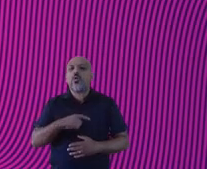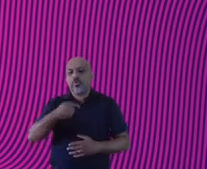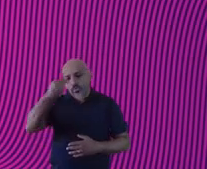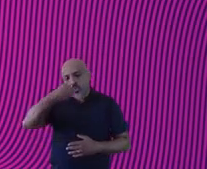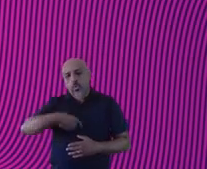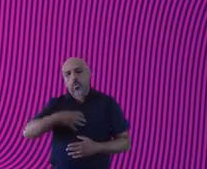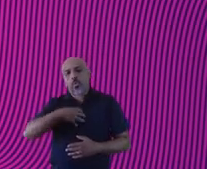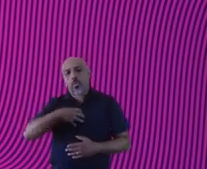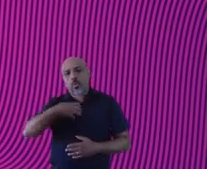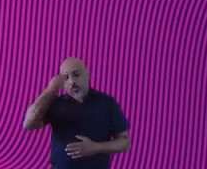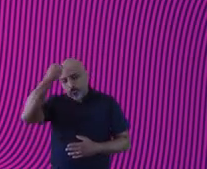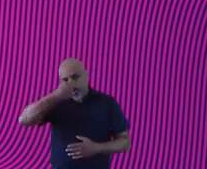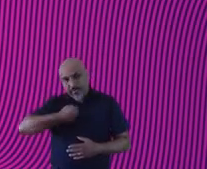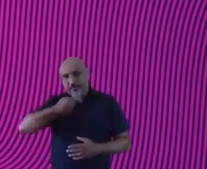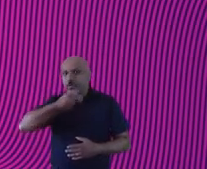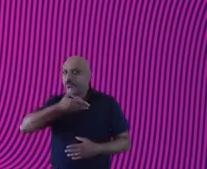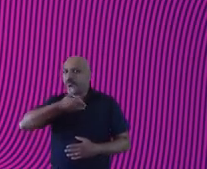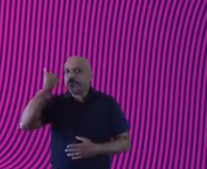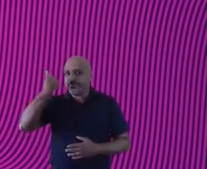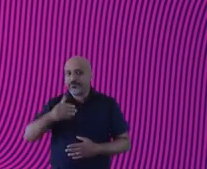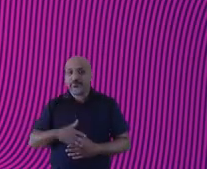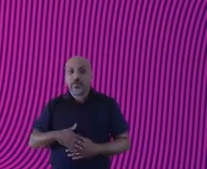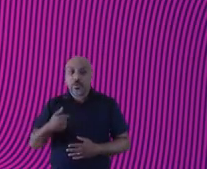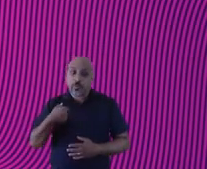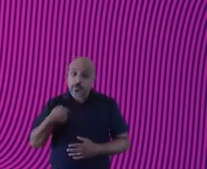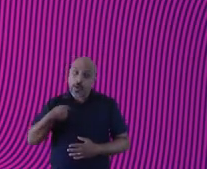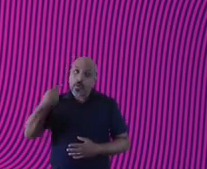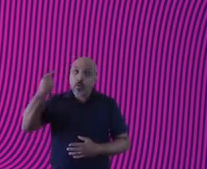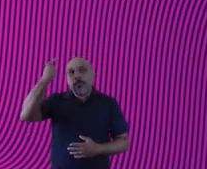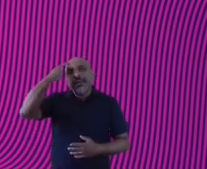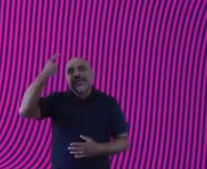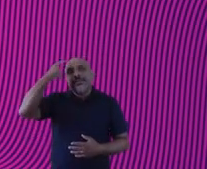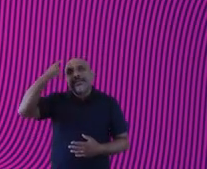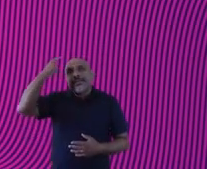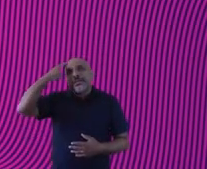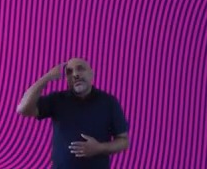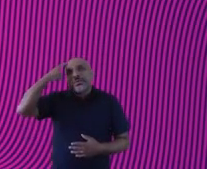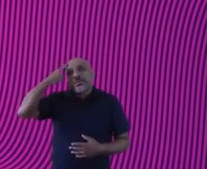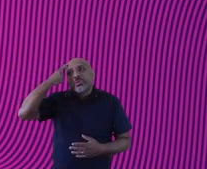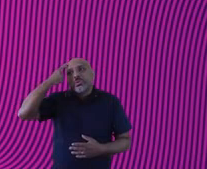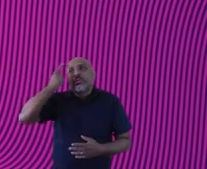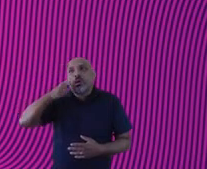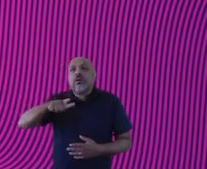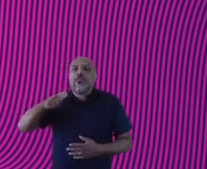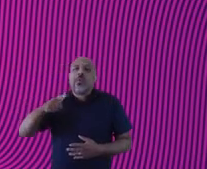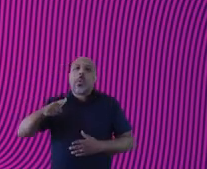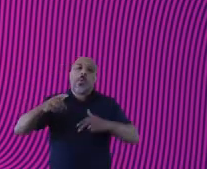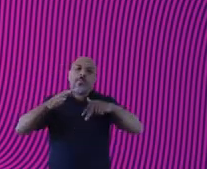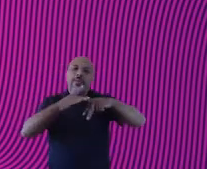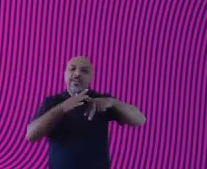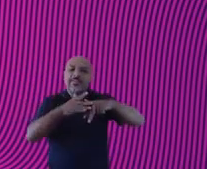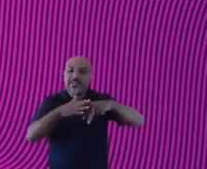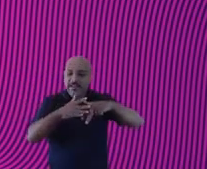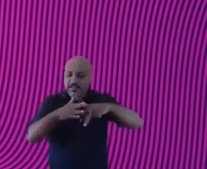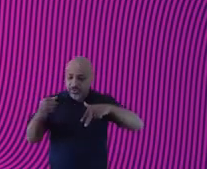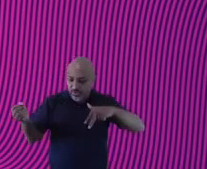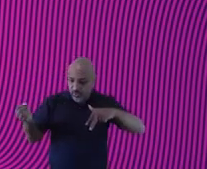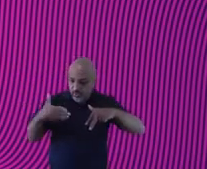mais favorável. E o meu pensamento, visto que é um paciente mais recente,